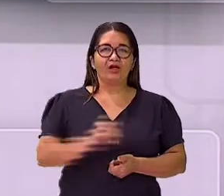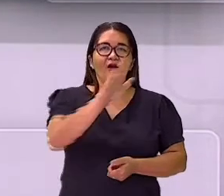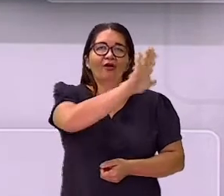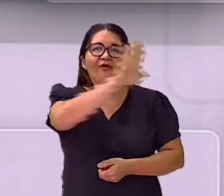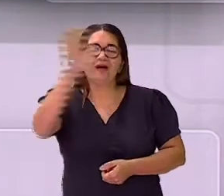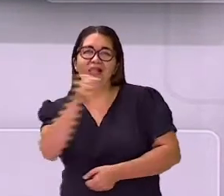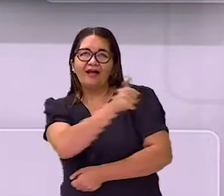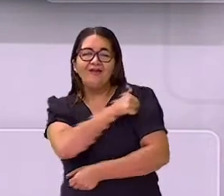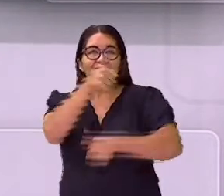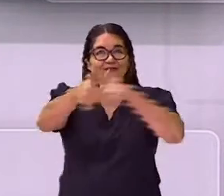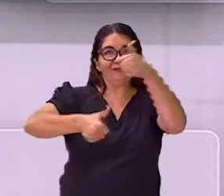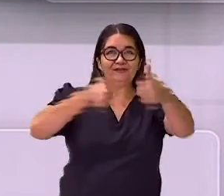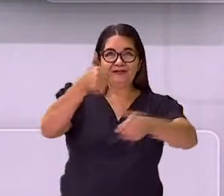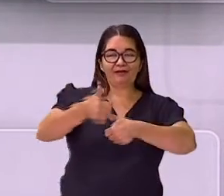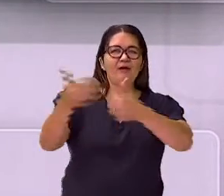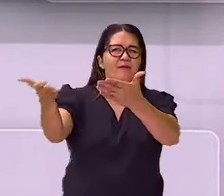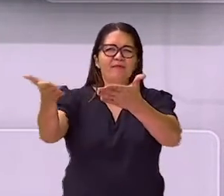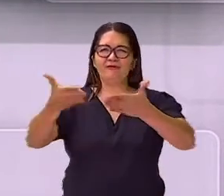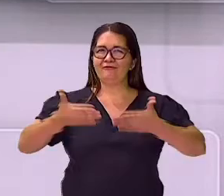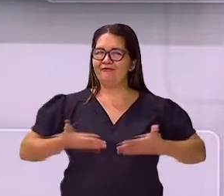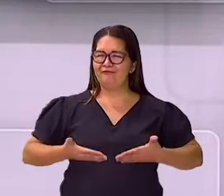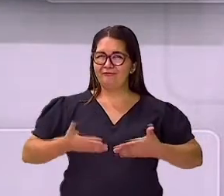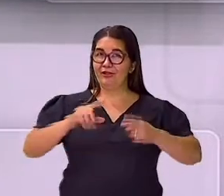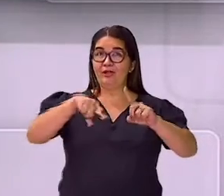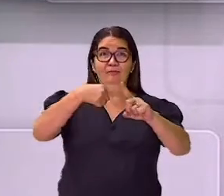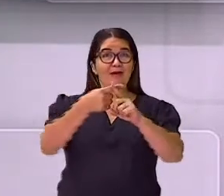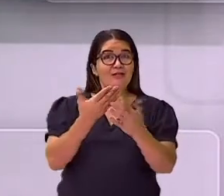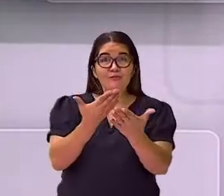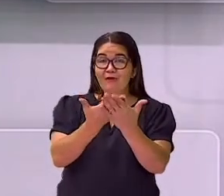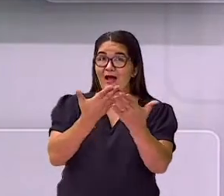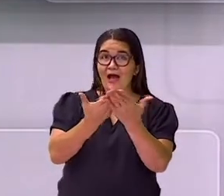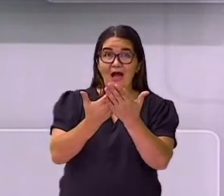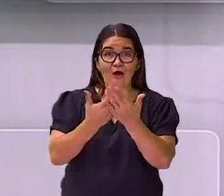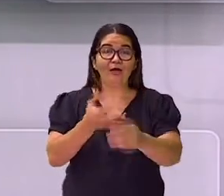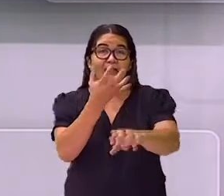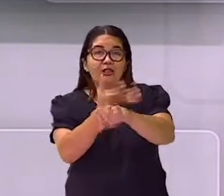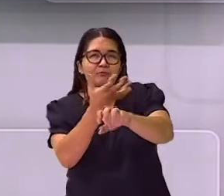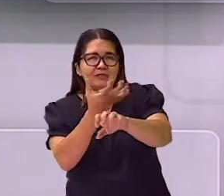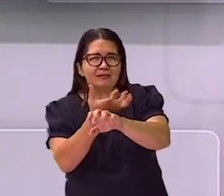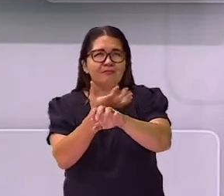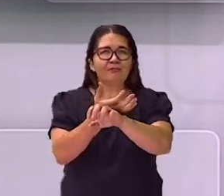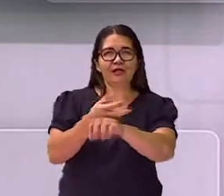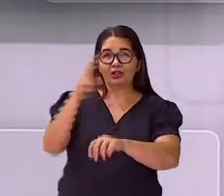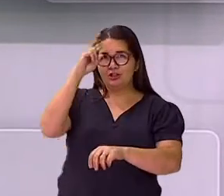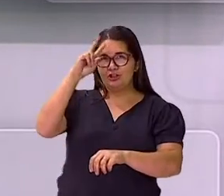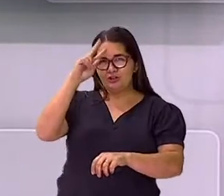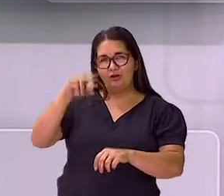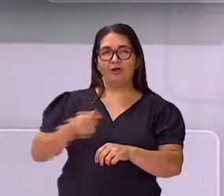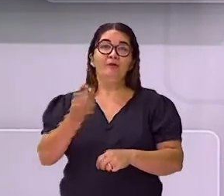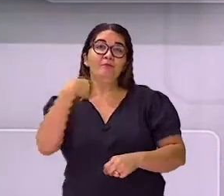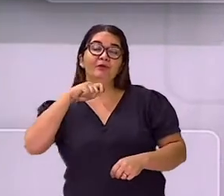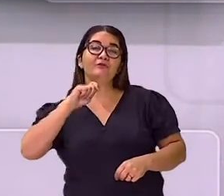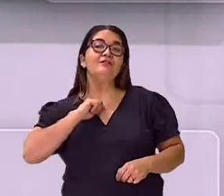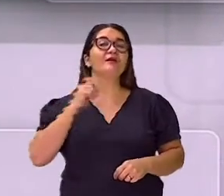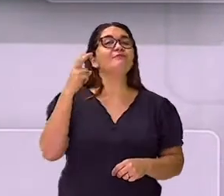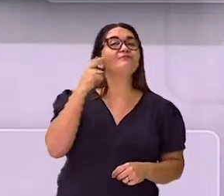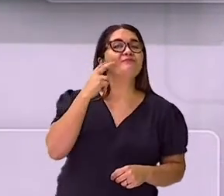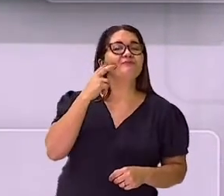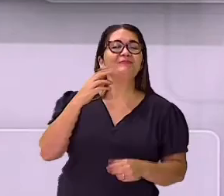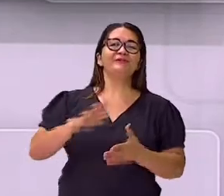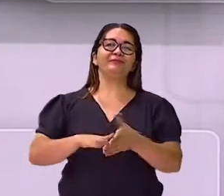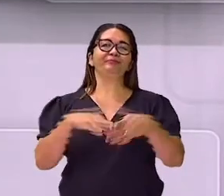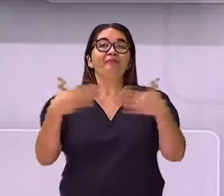Olá, estudantes! Bem-vindos a mais uma aula de História. Sou Jorge Joelito, seu professor. Hoje nós vamos